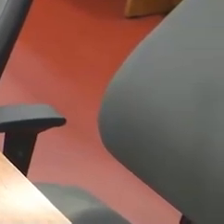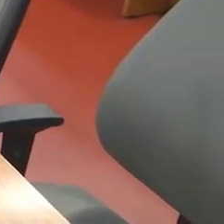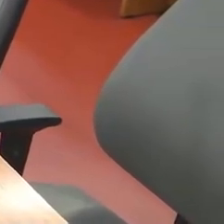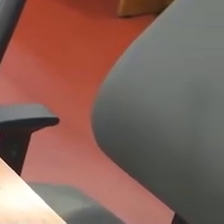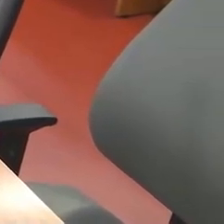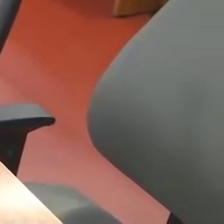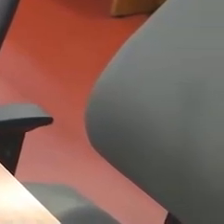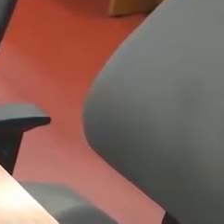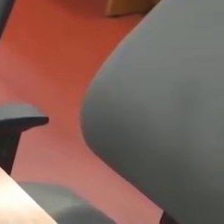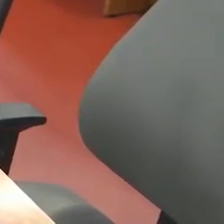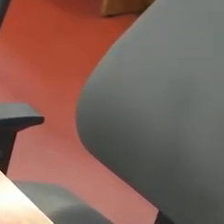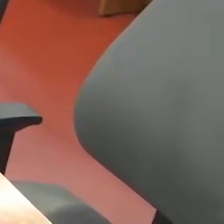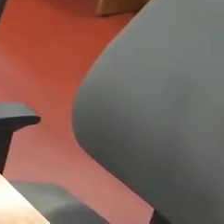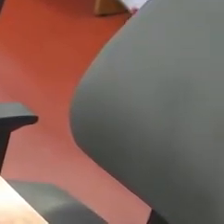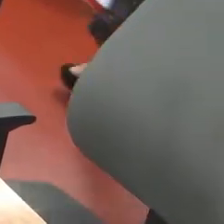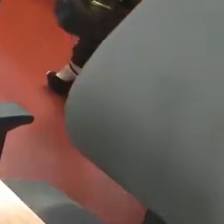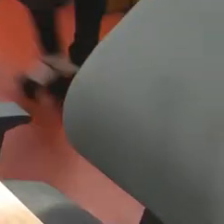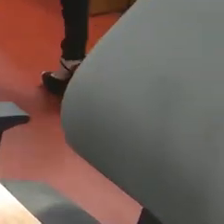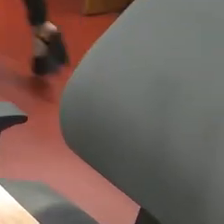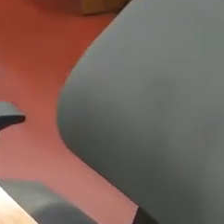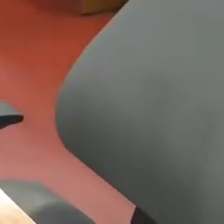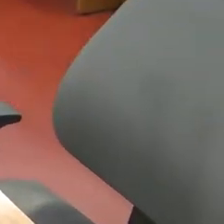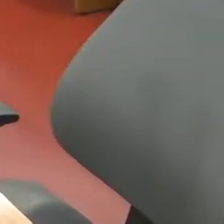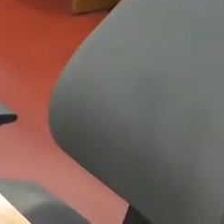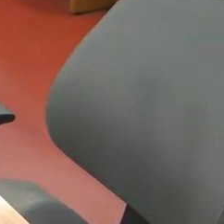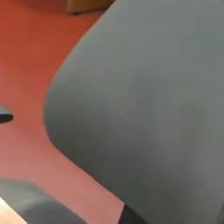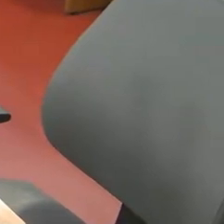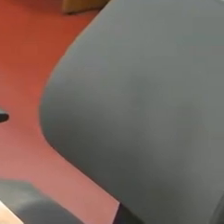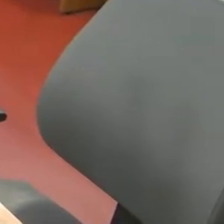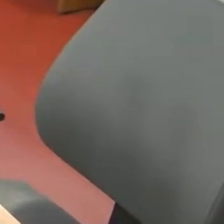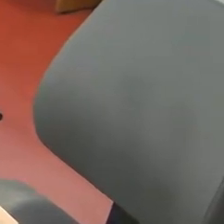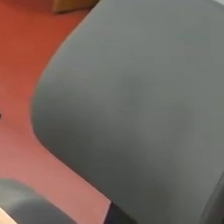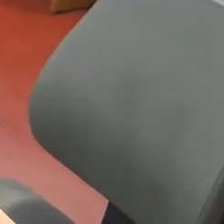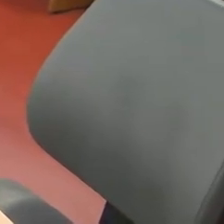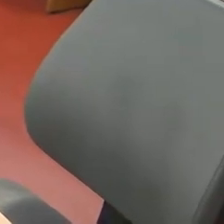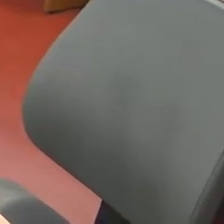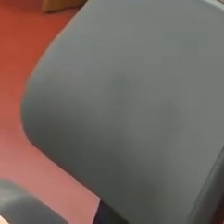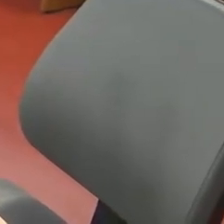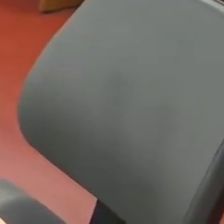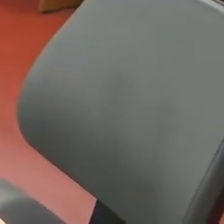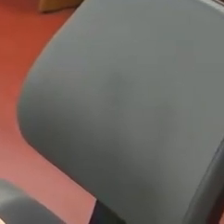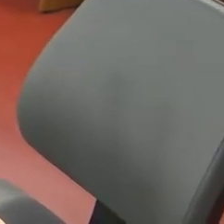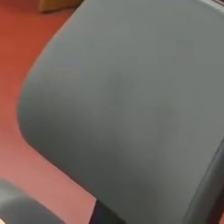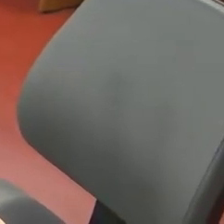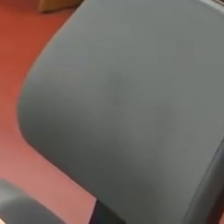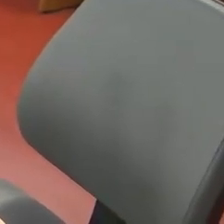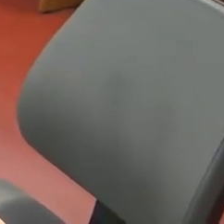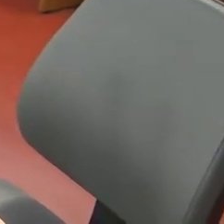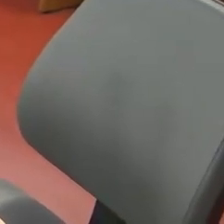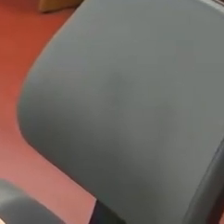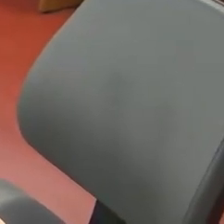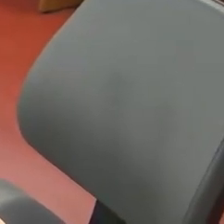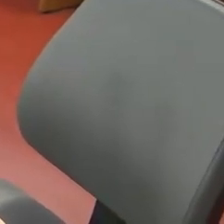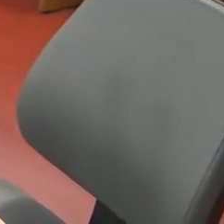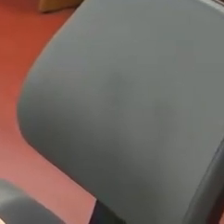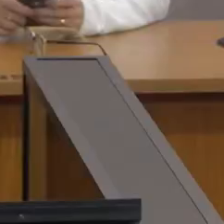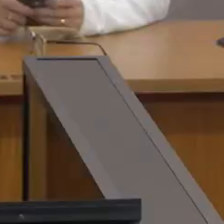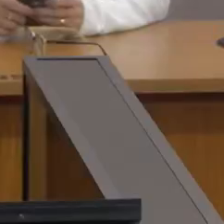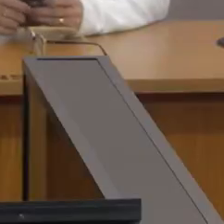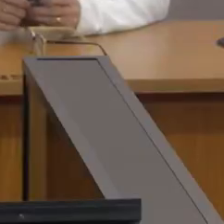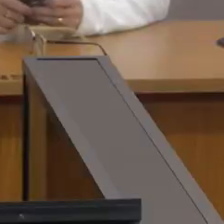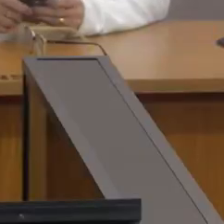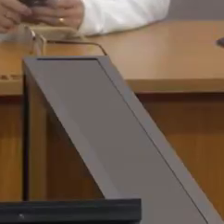weng Bom dia Jussara Maria de Carvalho Guimarães assessora